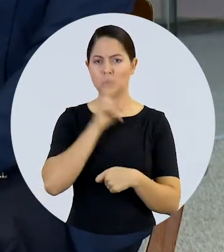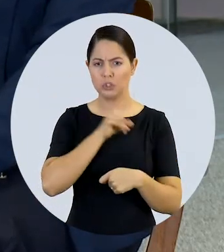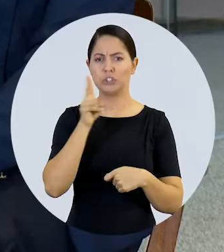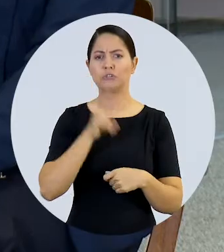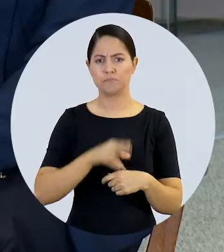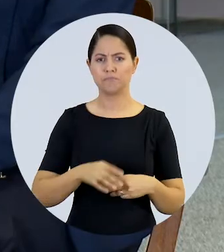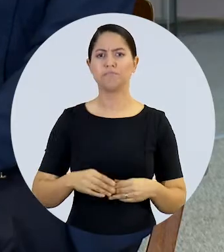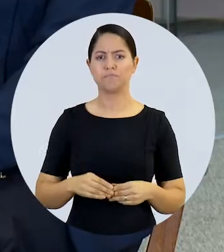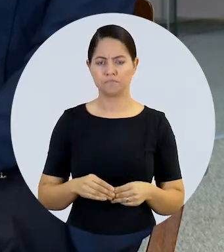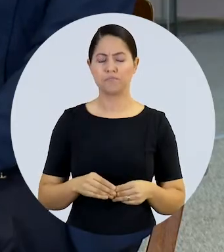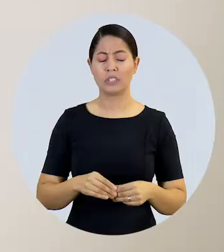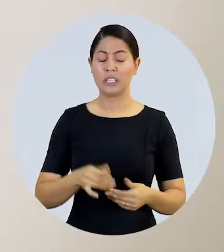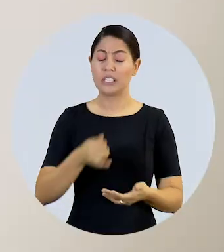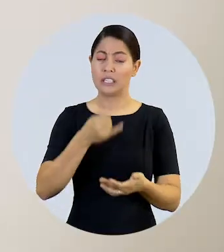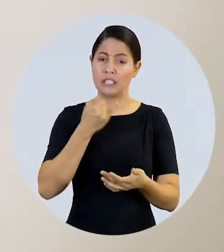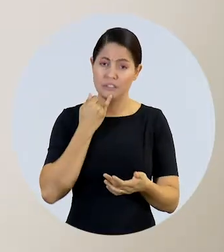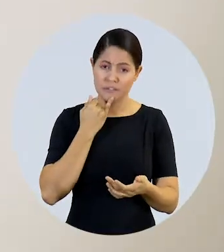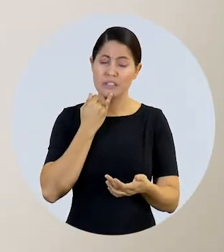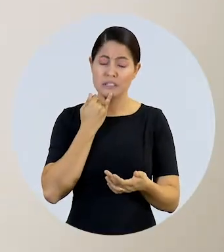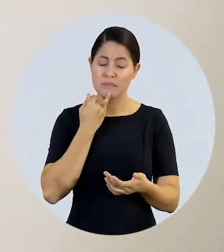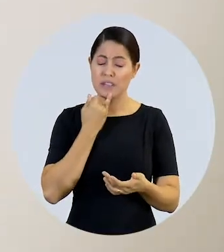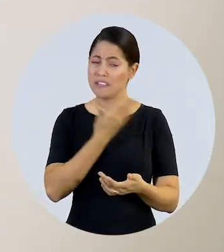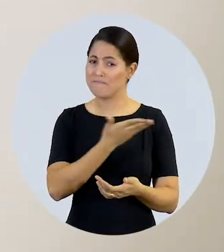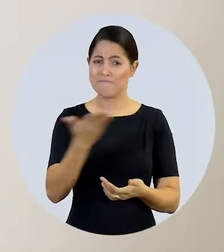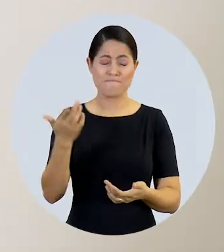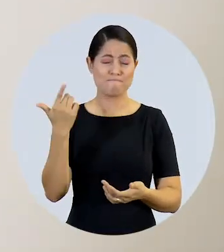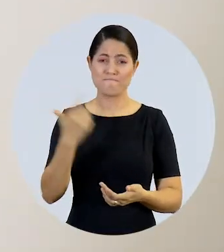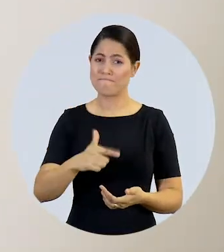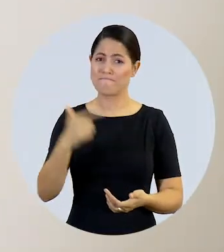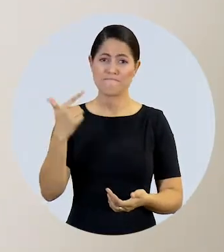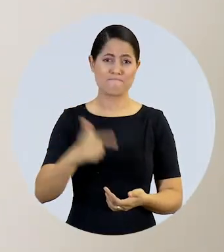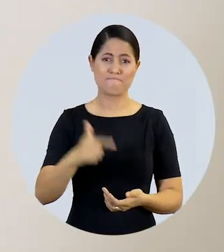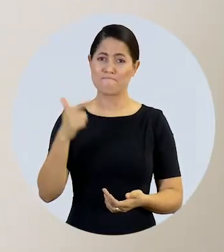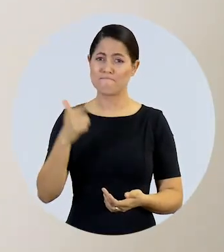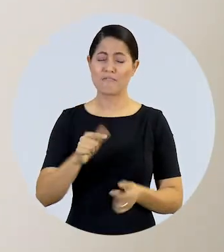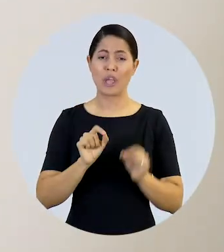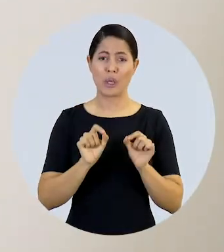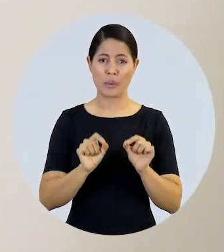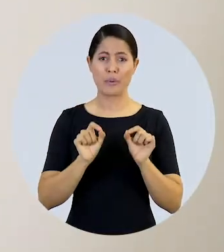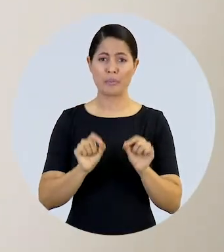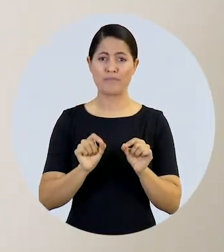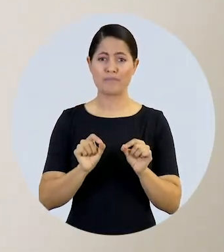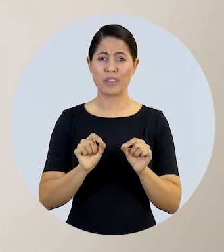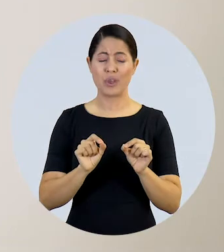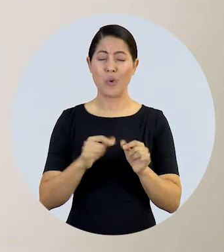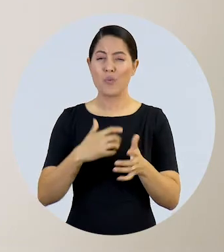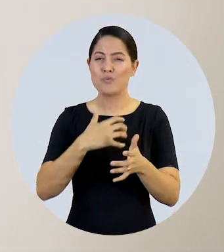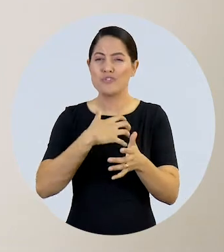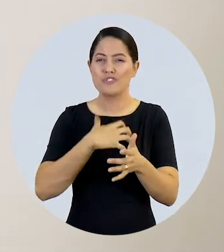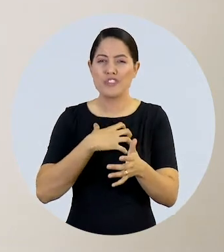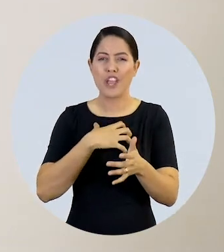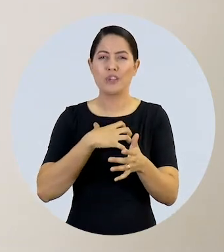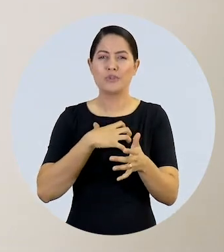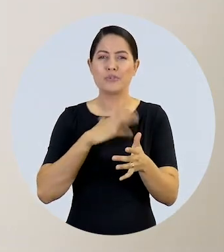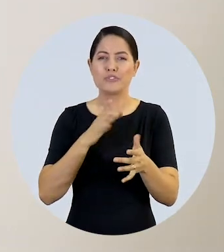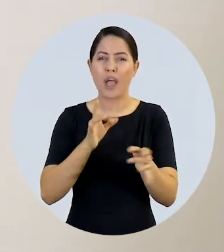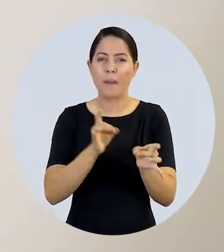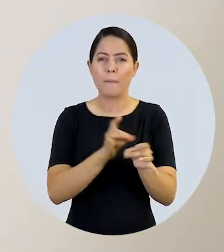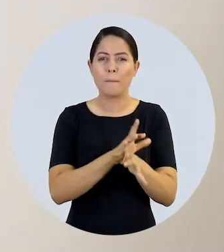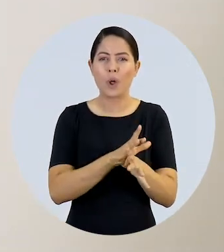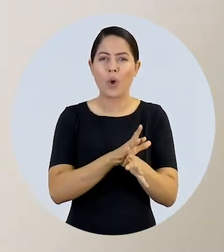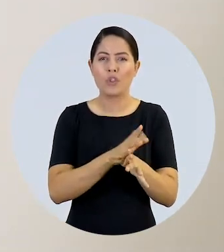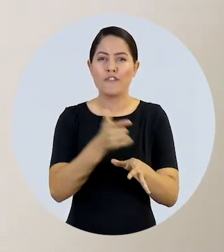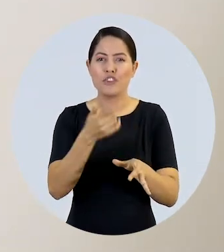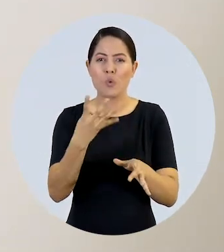sombra de dúvidas. Infelizmente, nós não temos, assim, nenhuma forma de